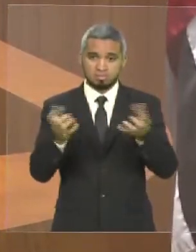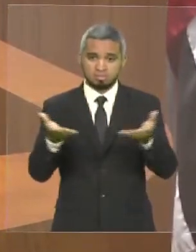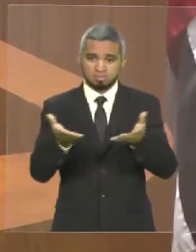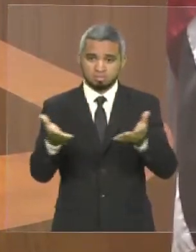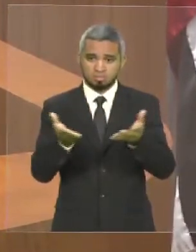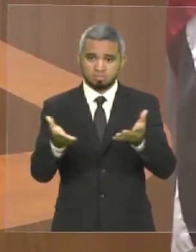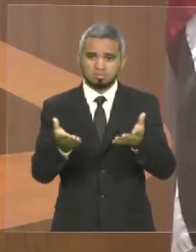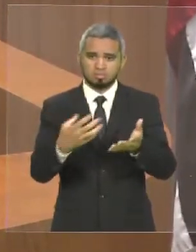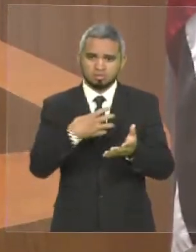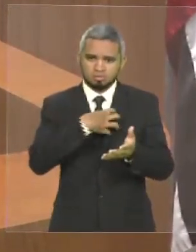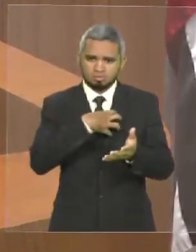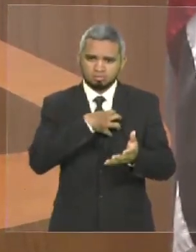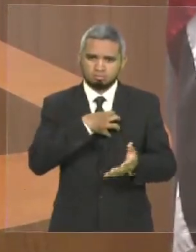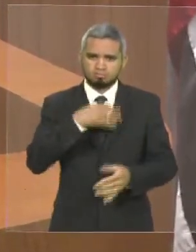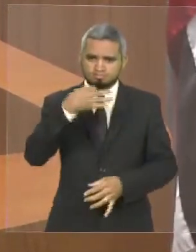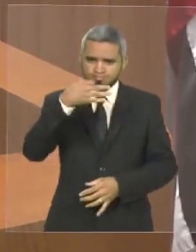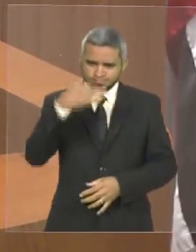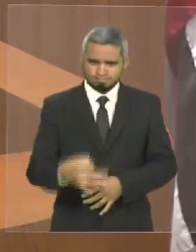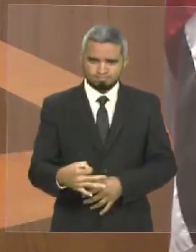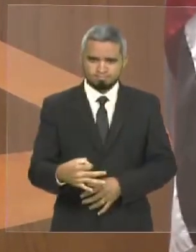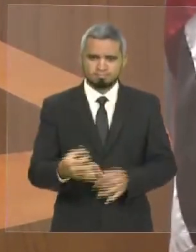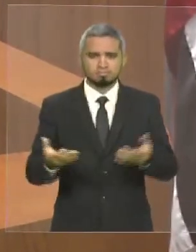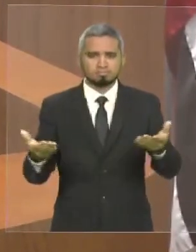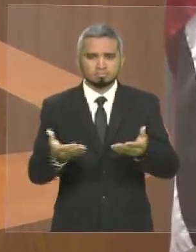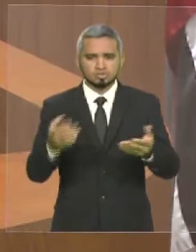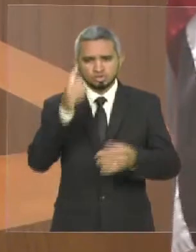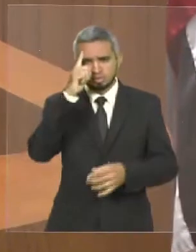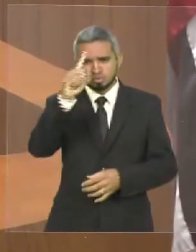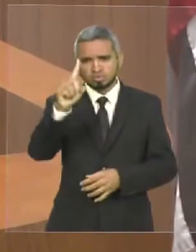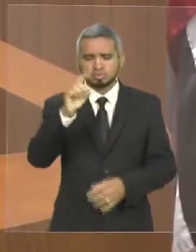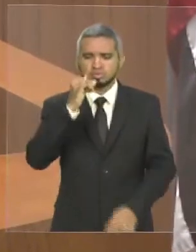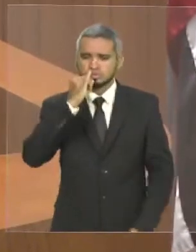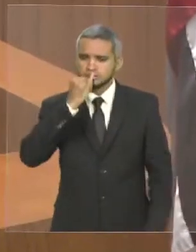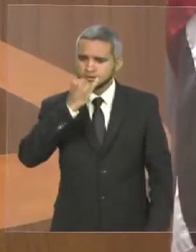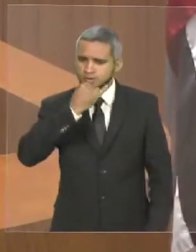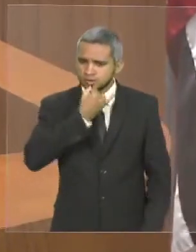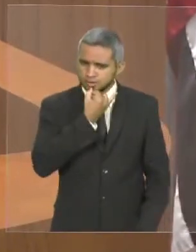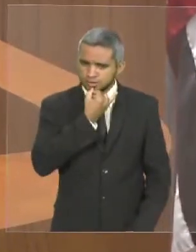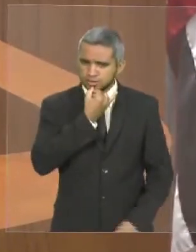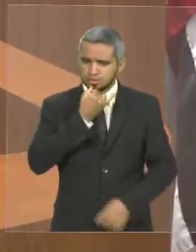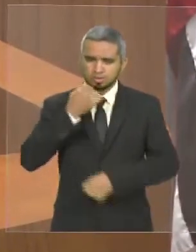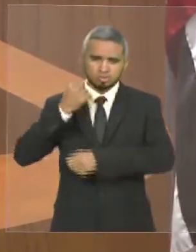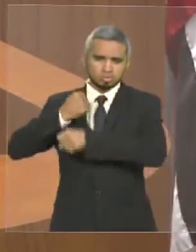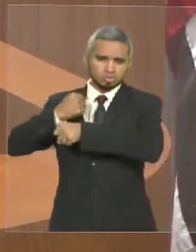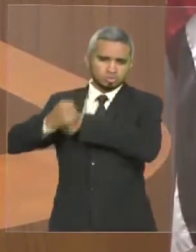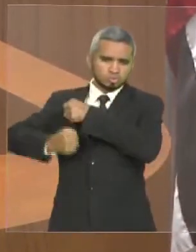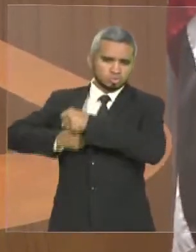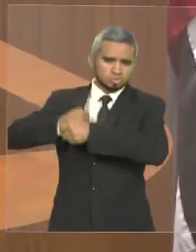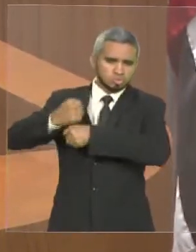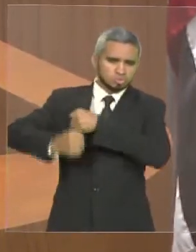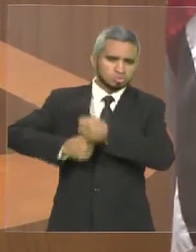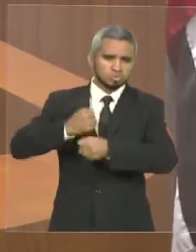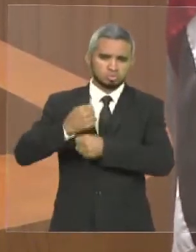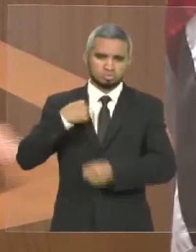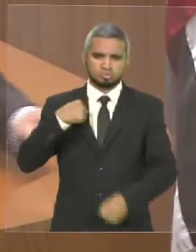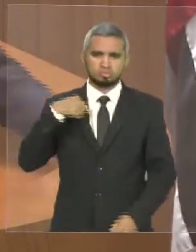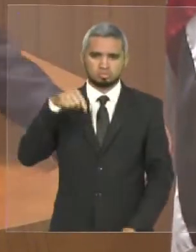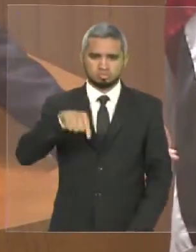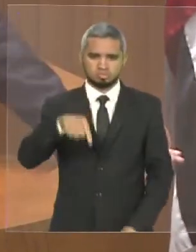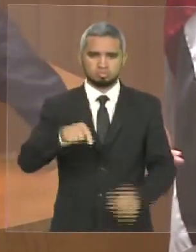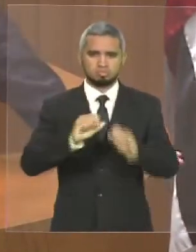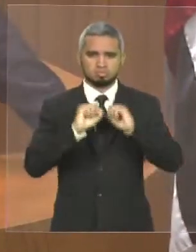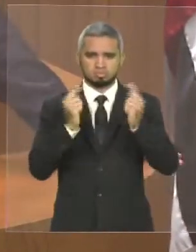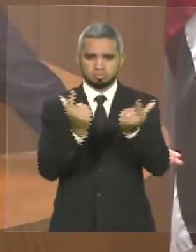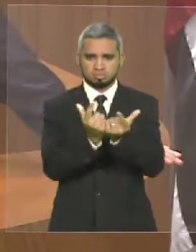hoje certamente é um dos dias mais tristes dessas legislaturas que participam aqui nessa casa.